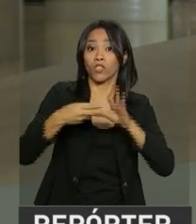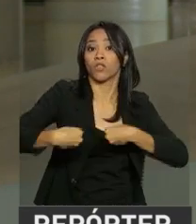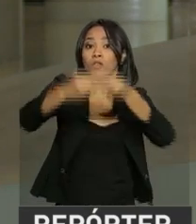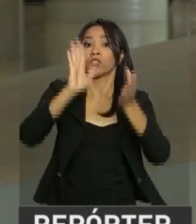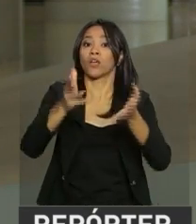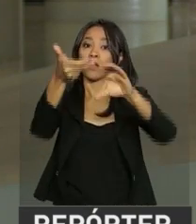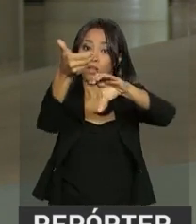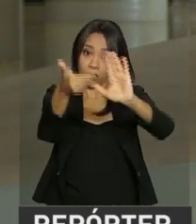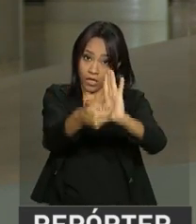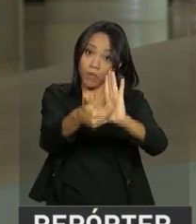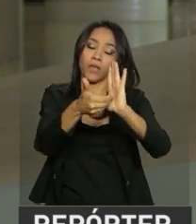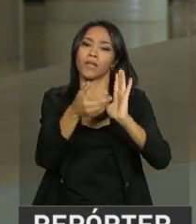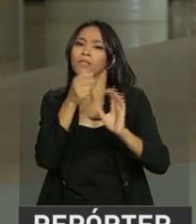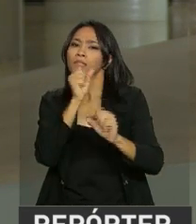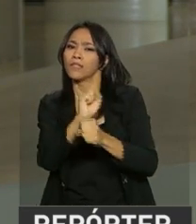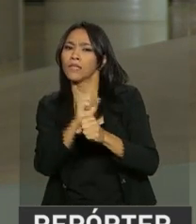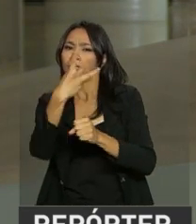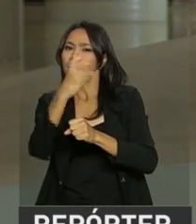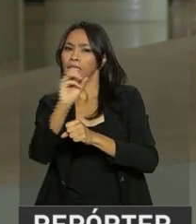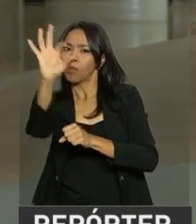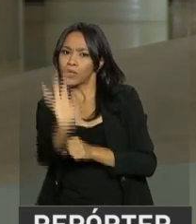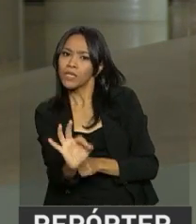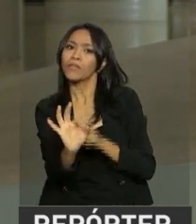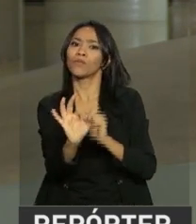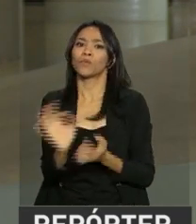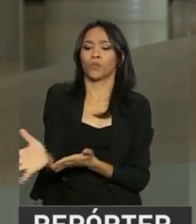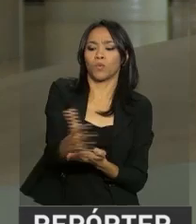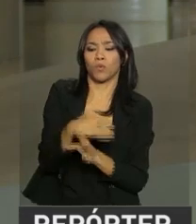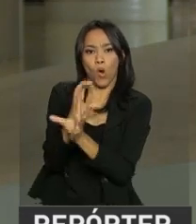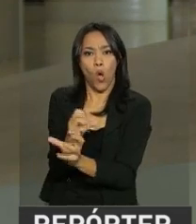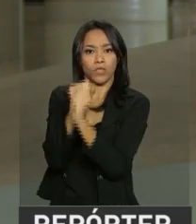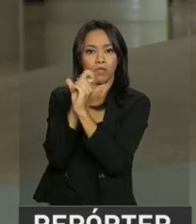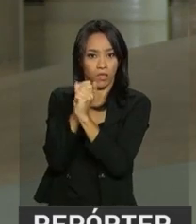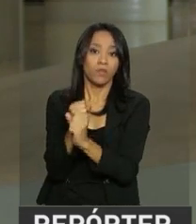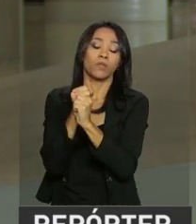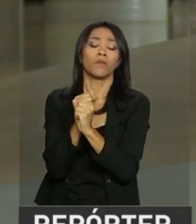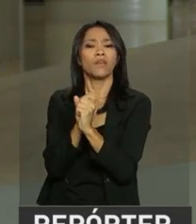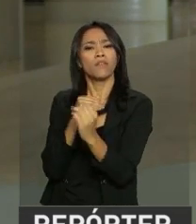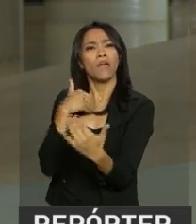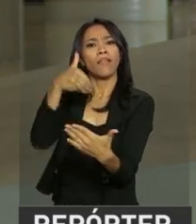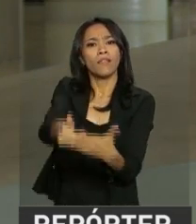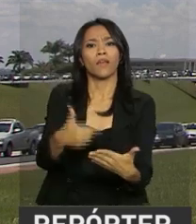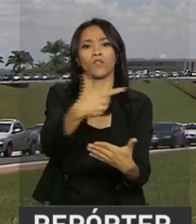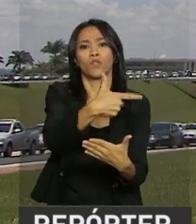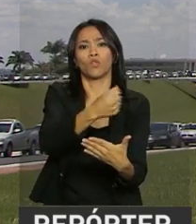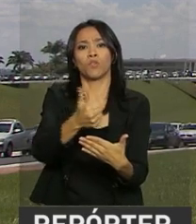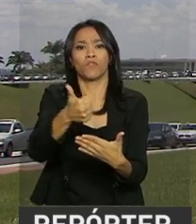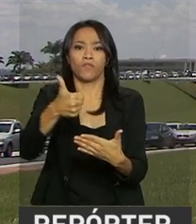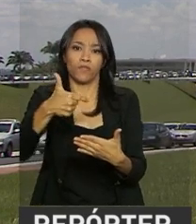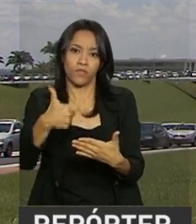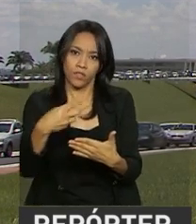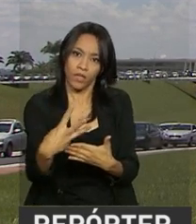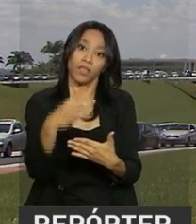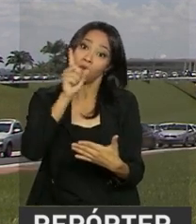que essa execução chegue a 30% das receitas do orçamento e o mecanismo se Estenda até 2023 como é uma